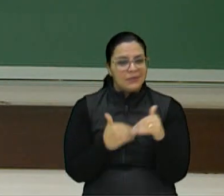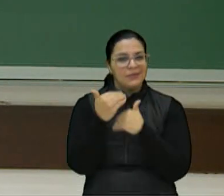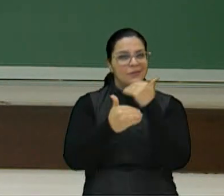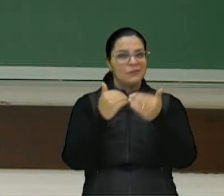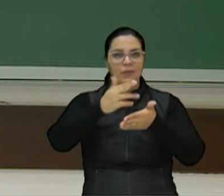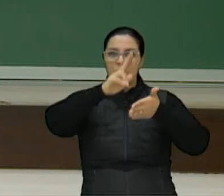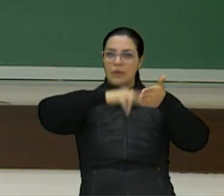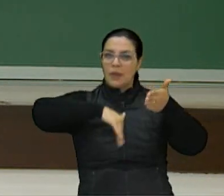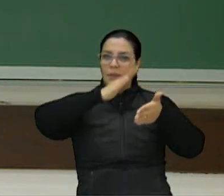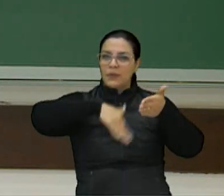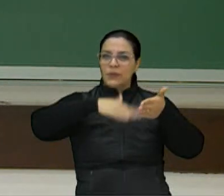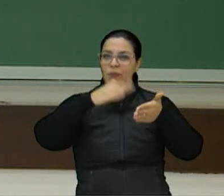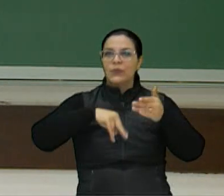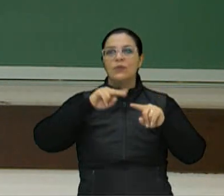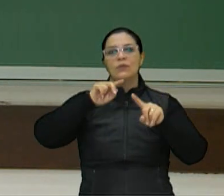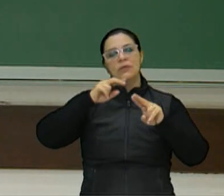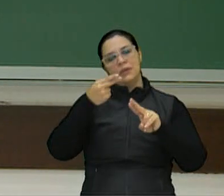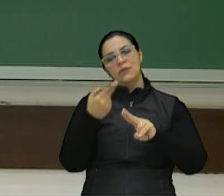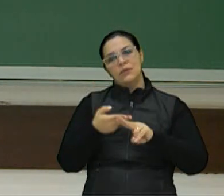da pintura em aquarela.